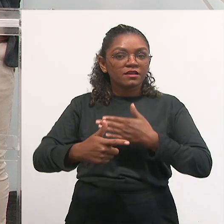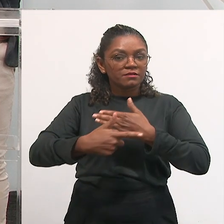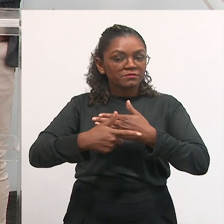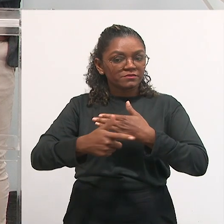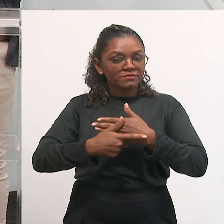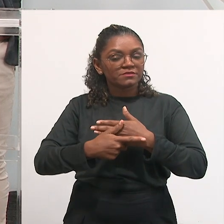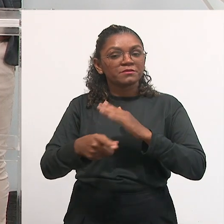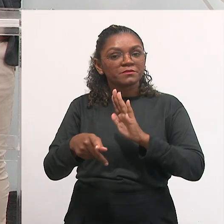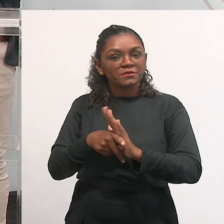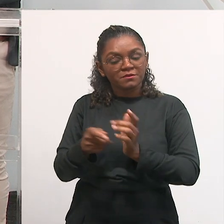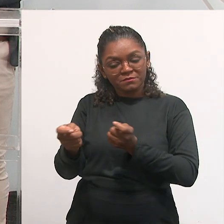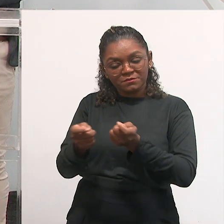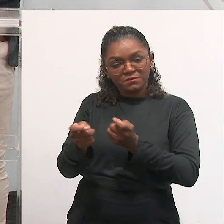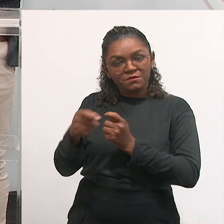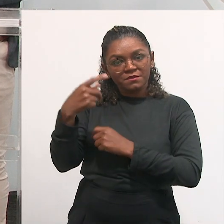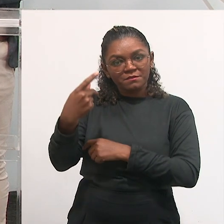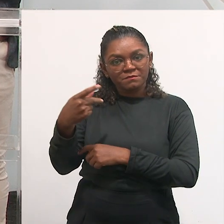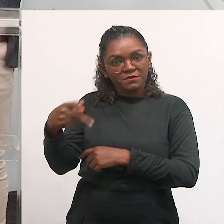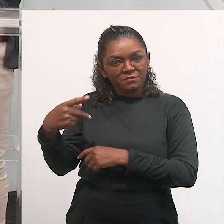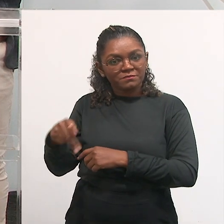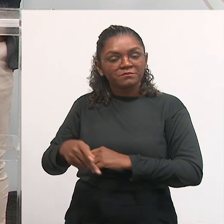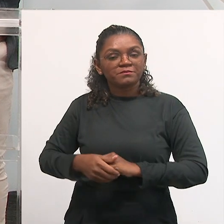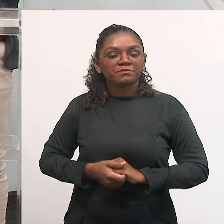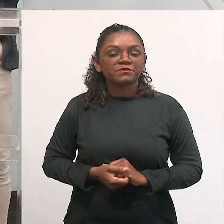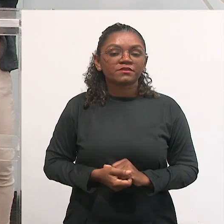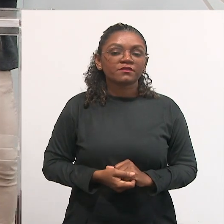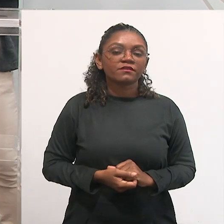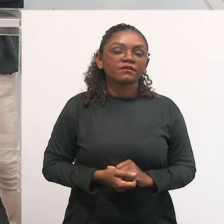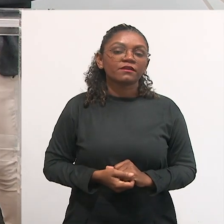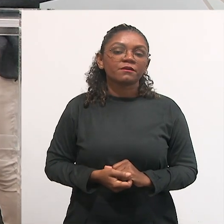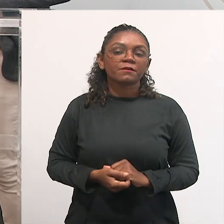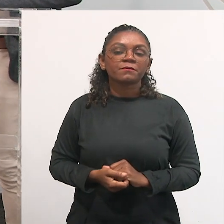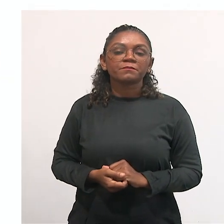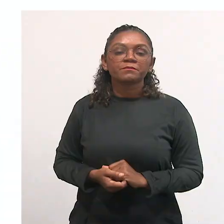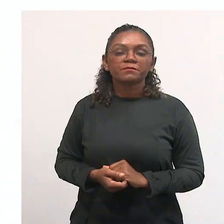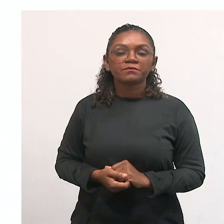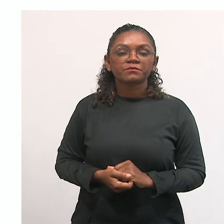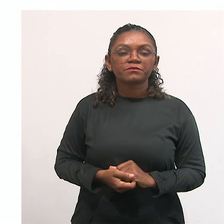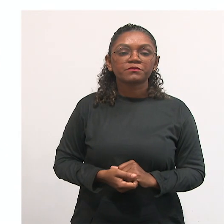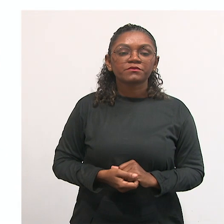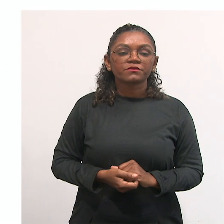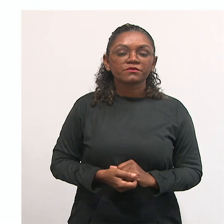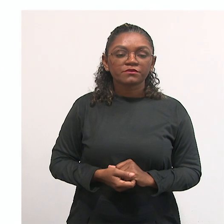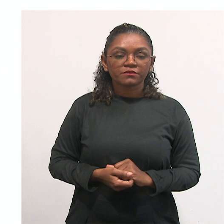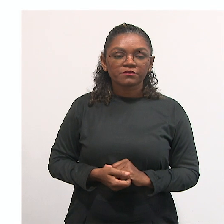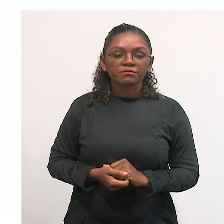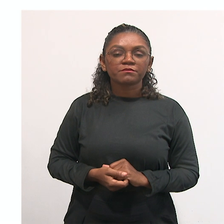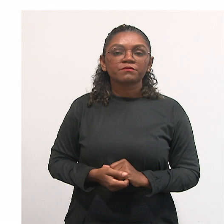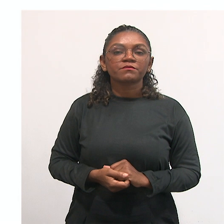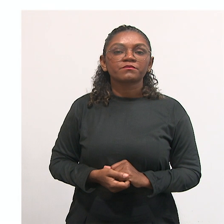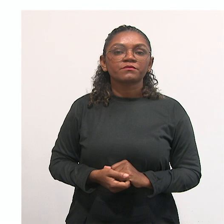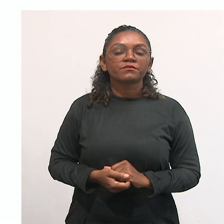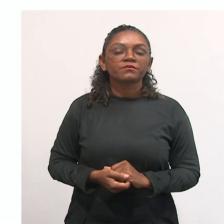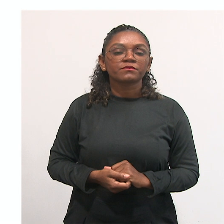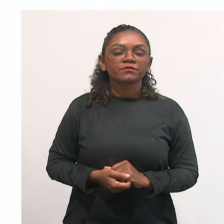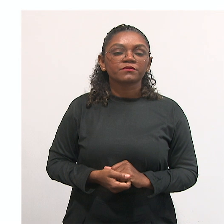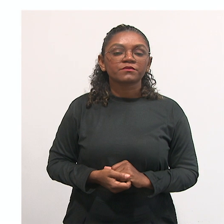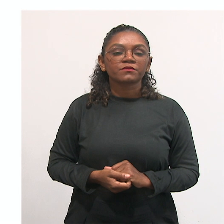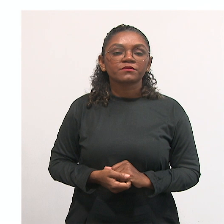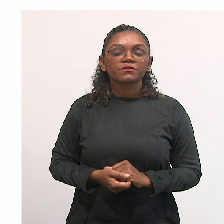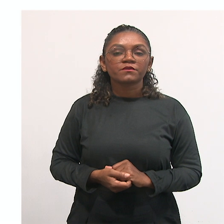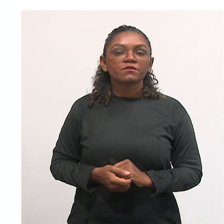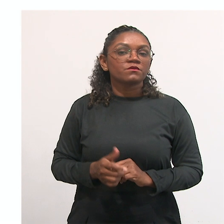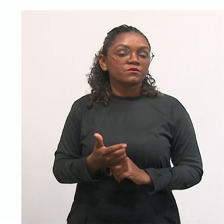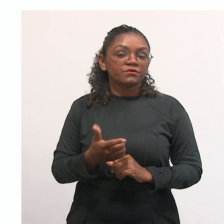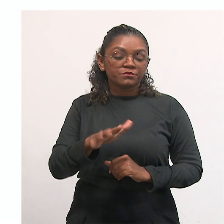qual estamos falando aqui. Perfeito? Vamos dar continuidade também aqui agora ao próximo slide. Uma